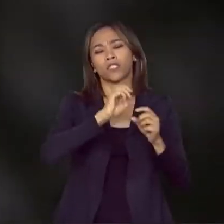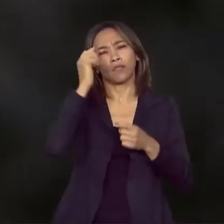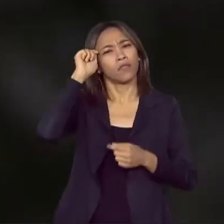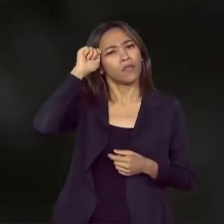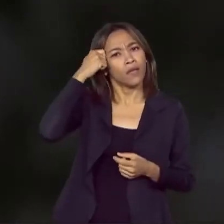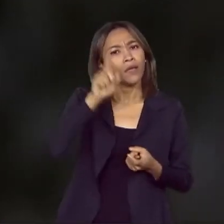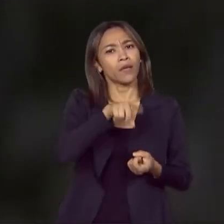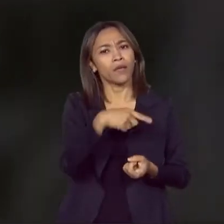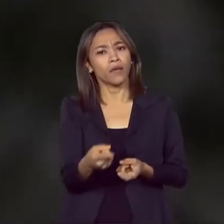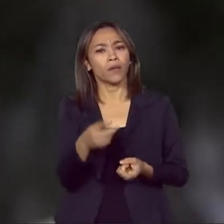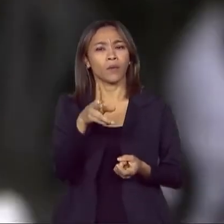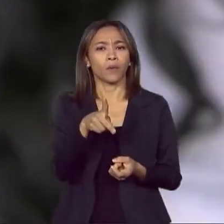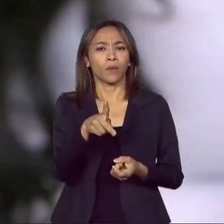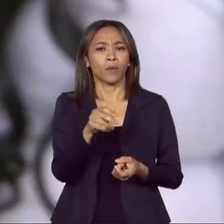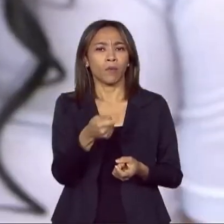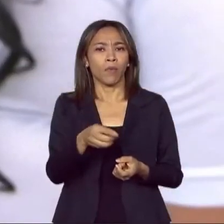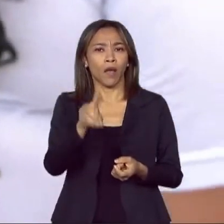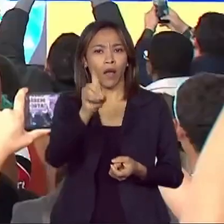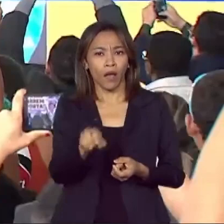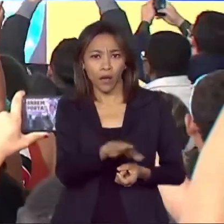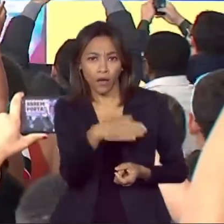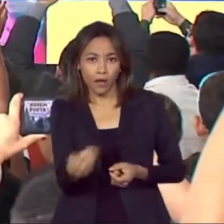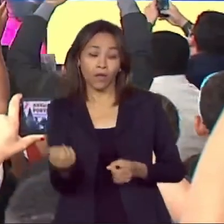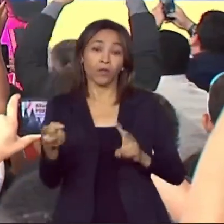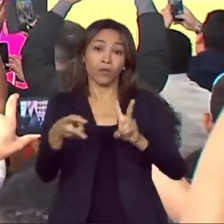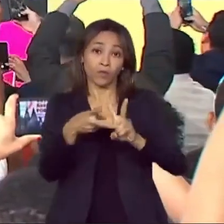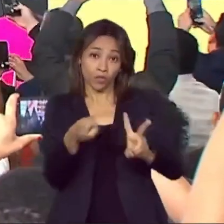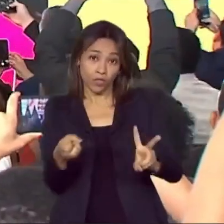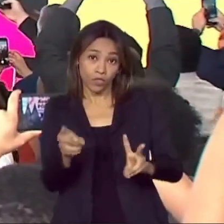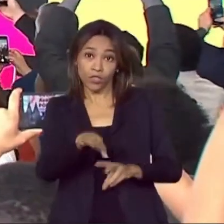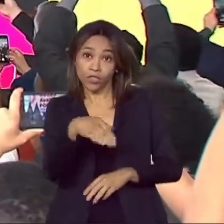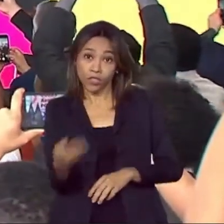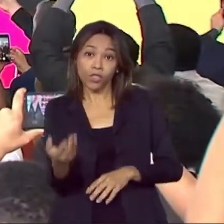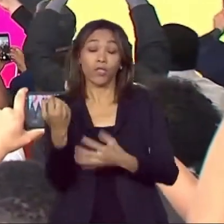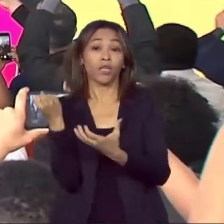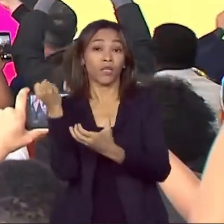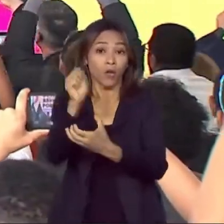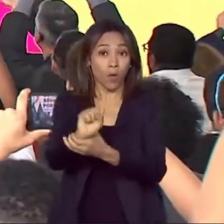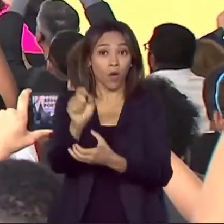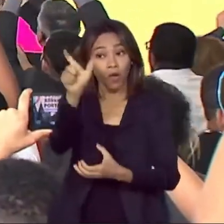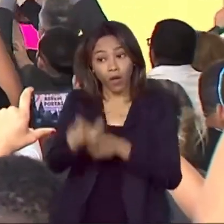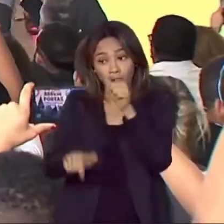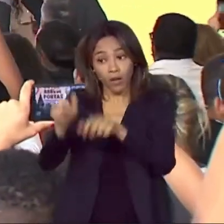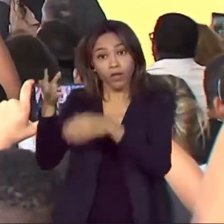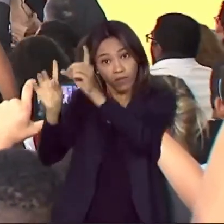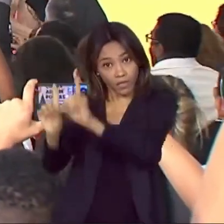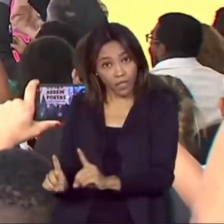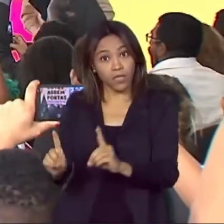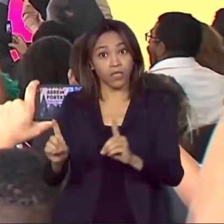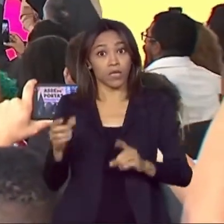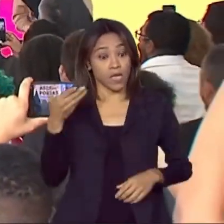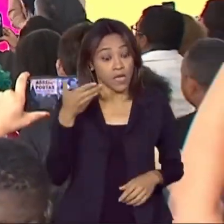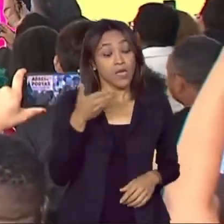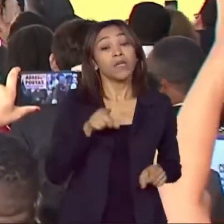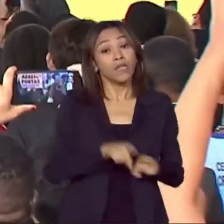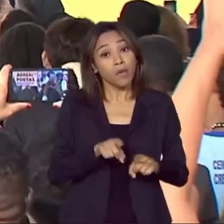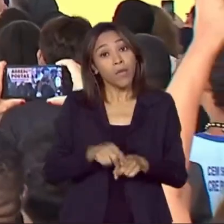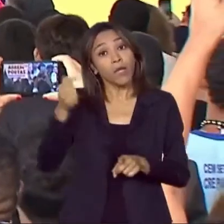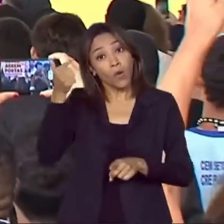indígenas, quilombolas e de pessoas com deficiência, bem como daqueles que